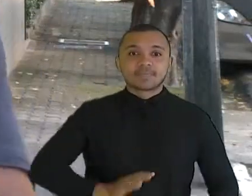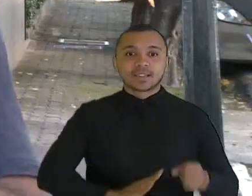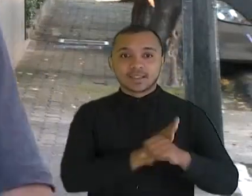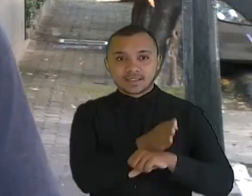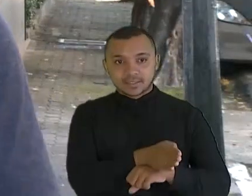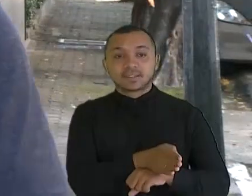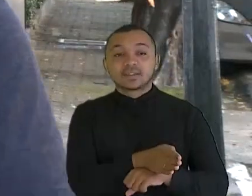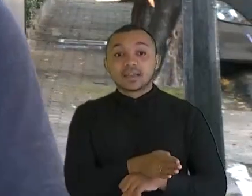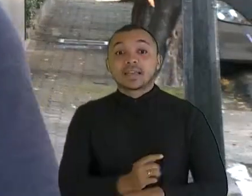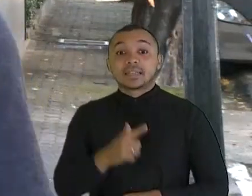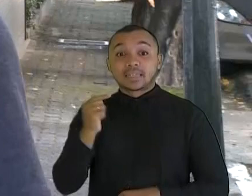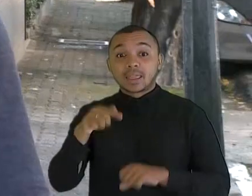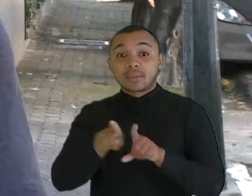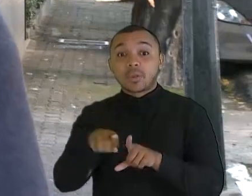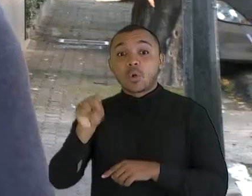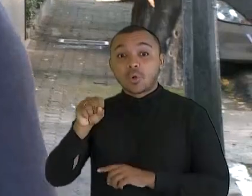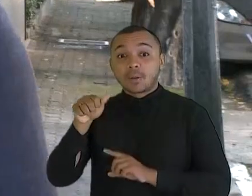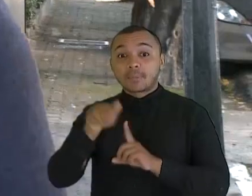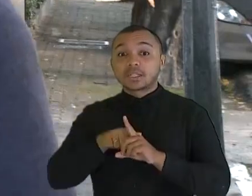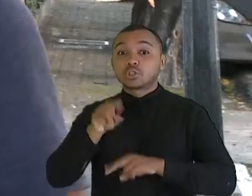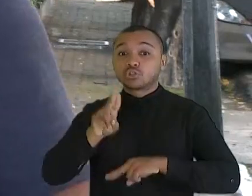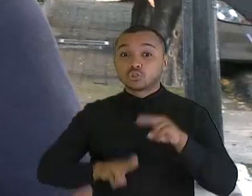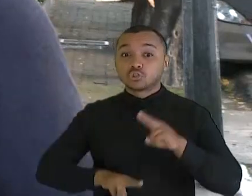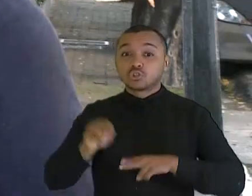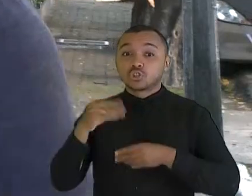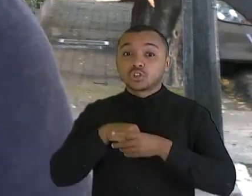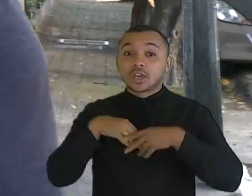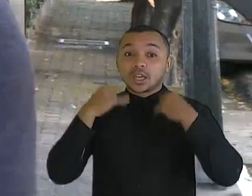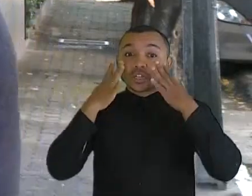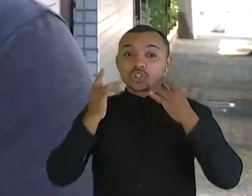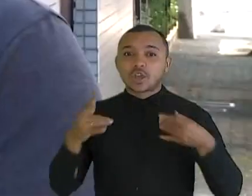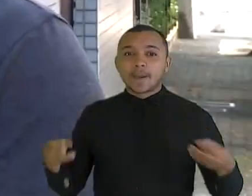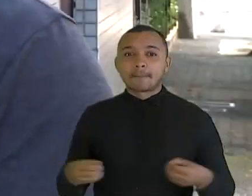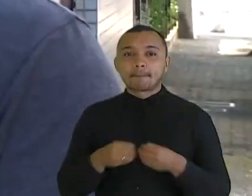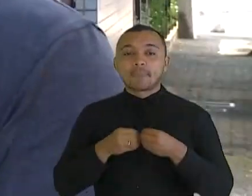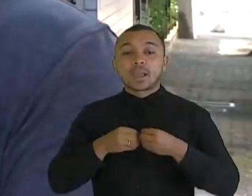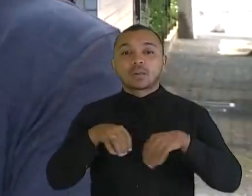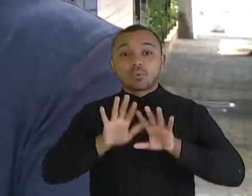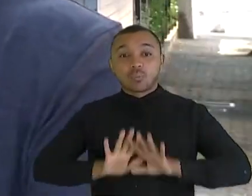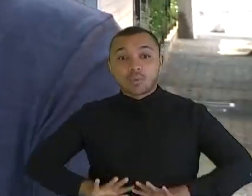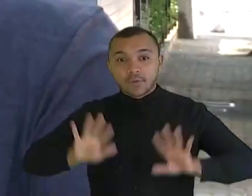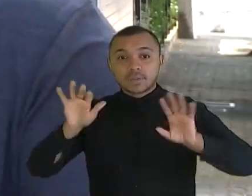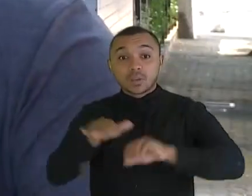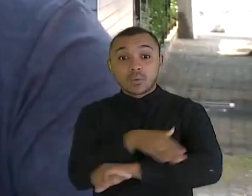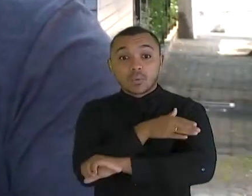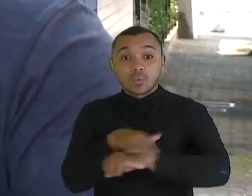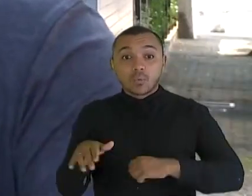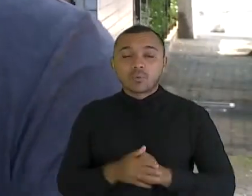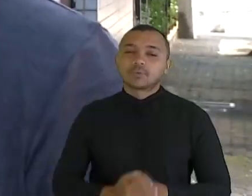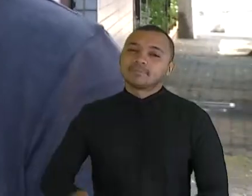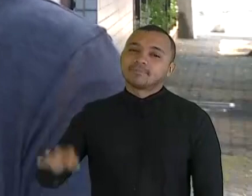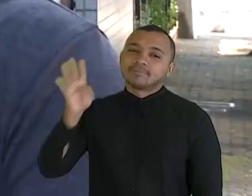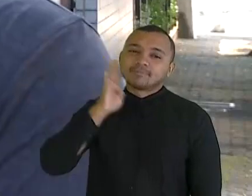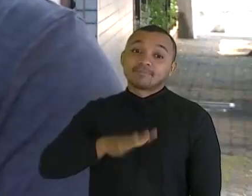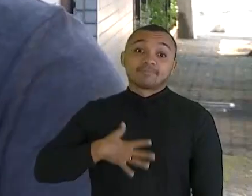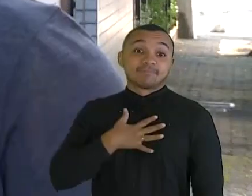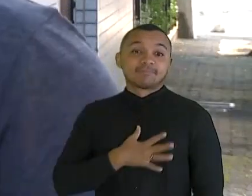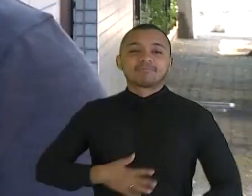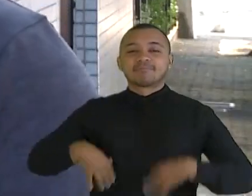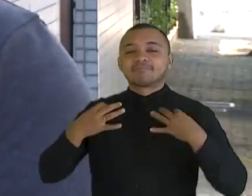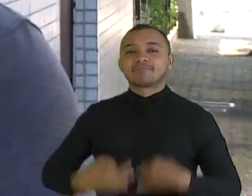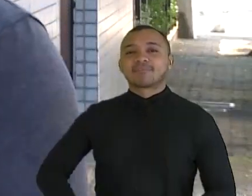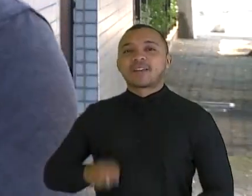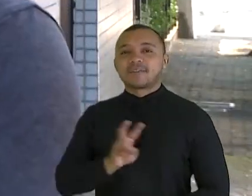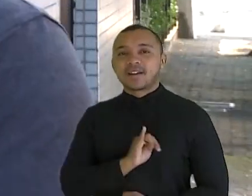8 de junho, às 20 horas, no Teatro Chico Luiz, ali na Avenida da Universidade. Com certeza você vai se divertir bastante, porque tá uma